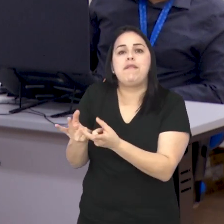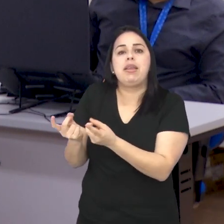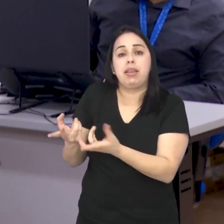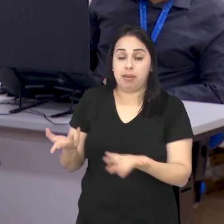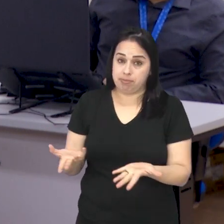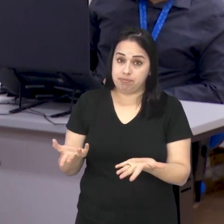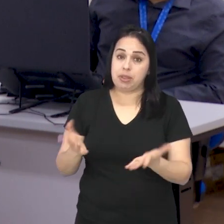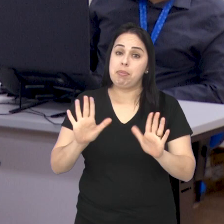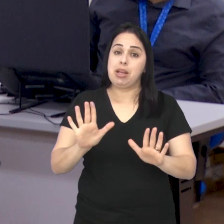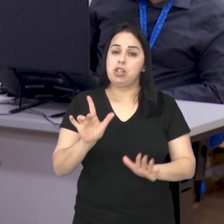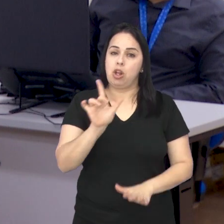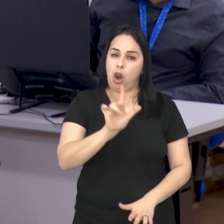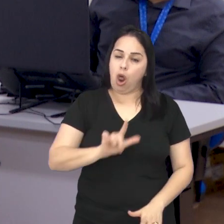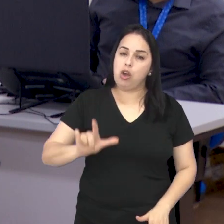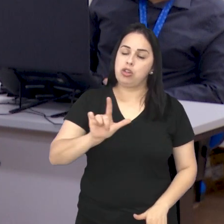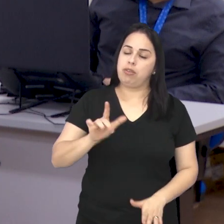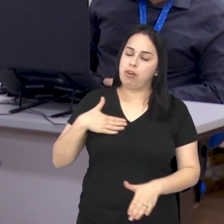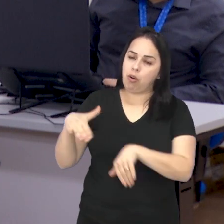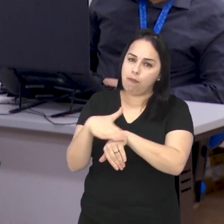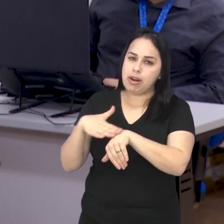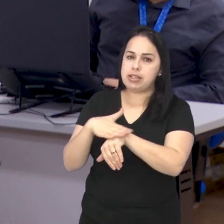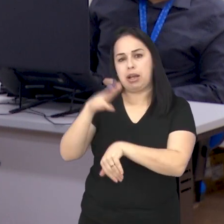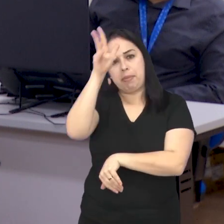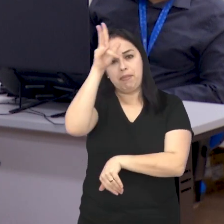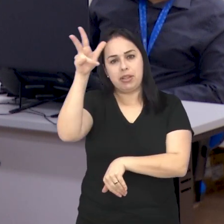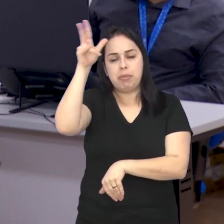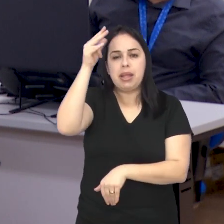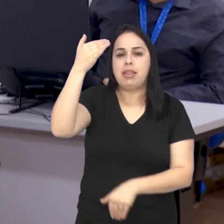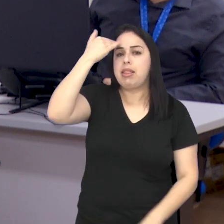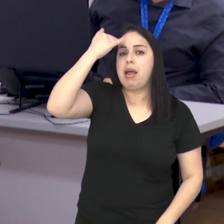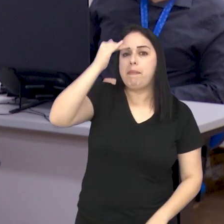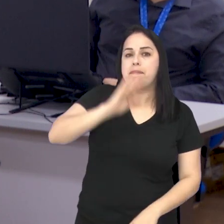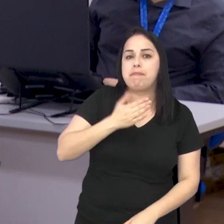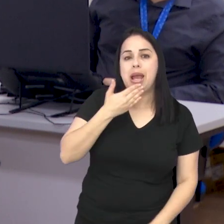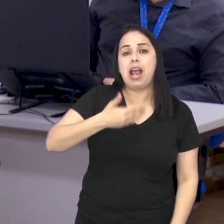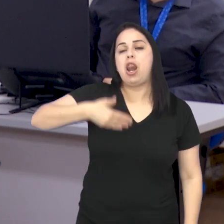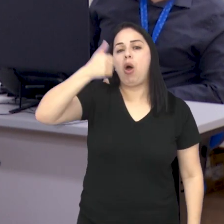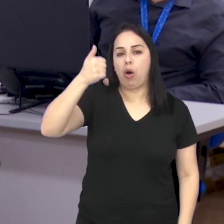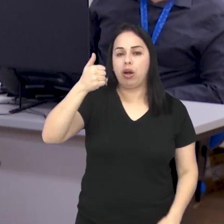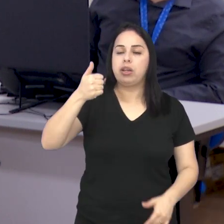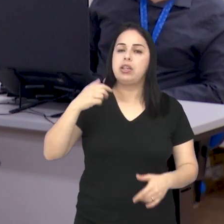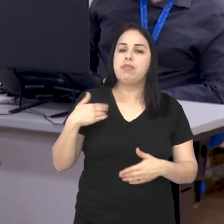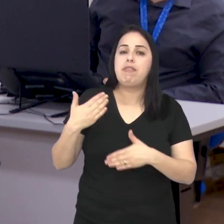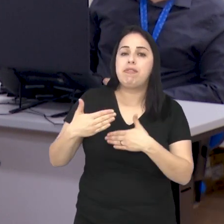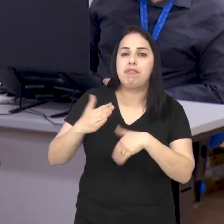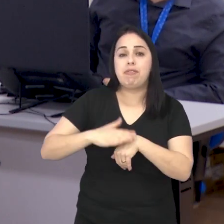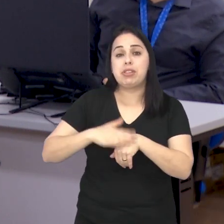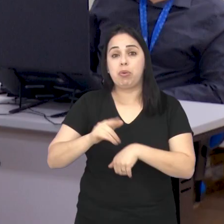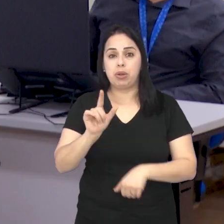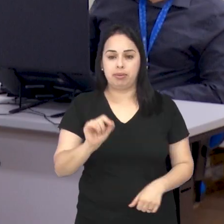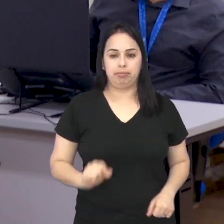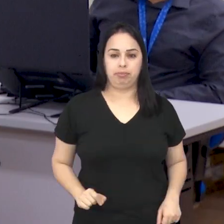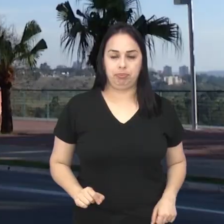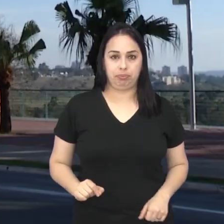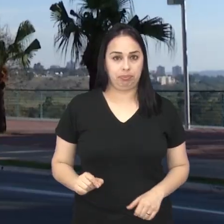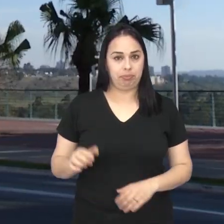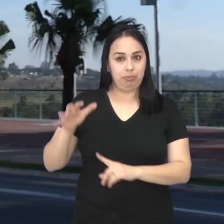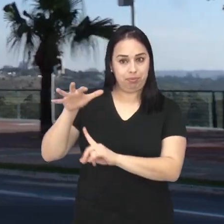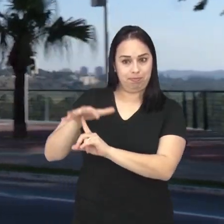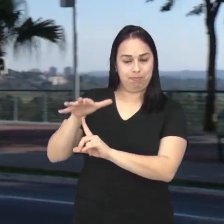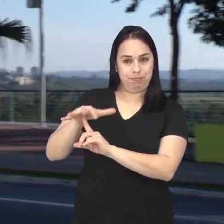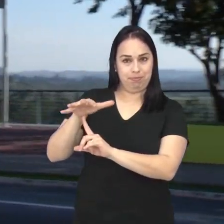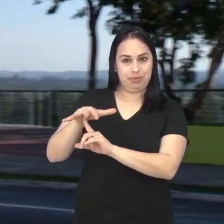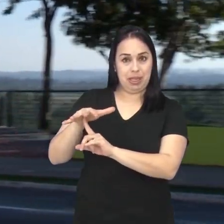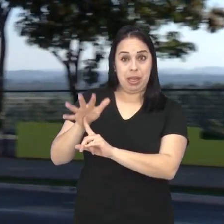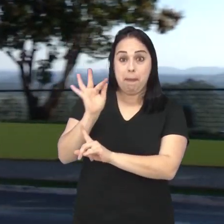dos quiosques. Claro que a gente foi conversar com o Poder Público para entender melhor esse processo e as expectativas. Confira. Os quiosques